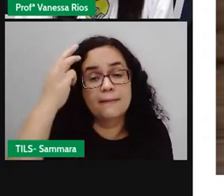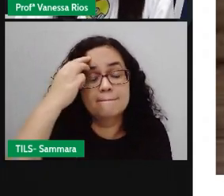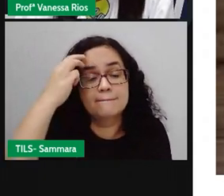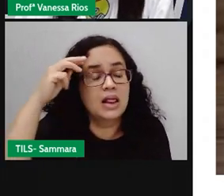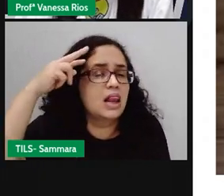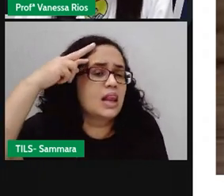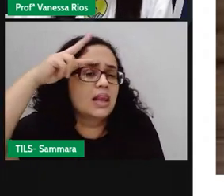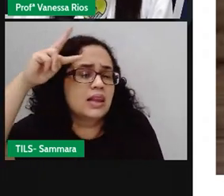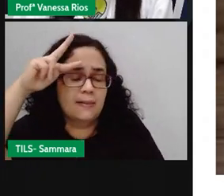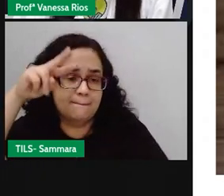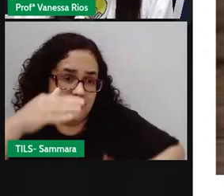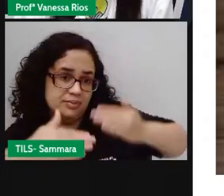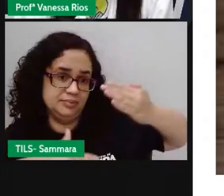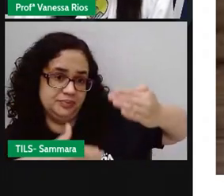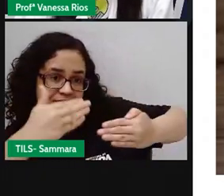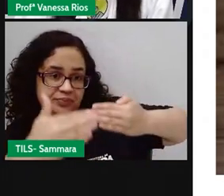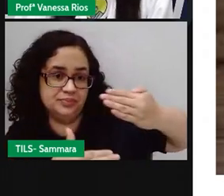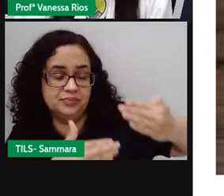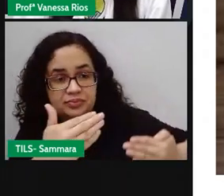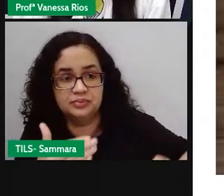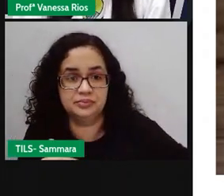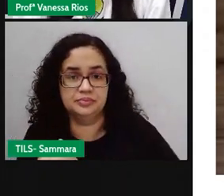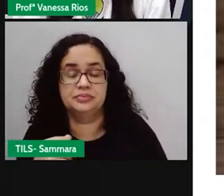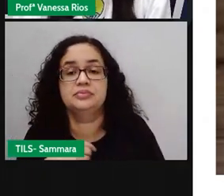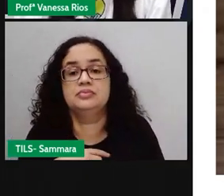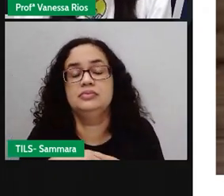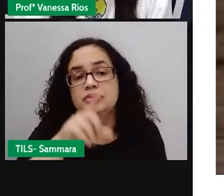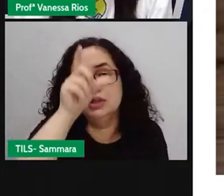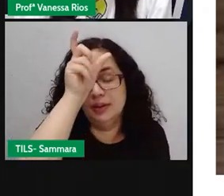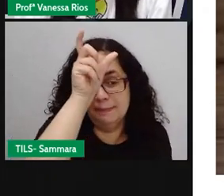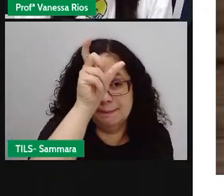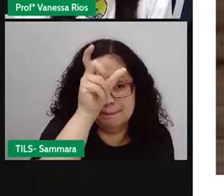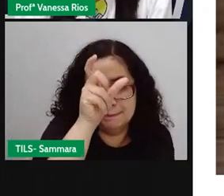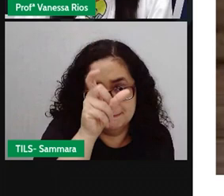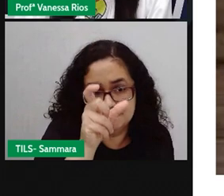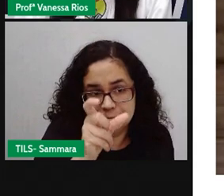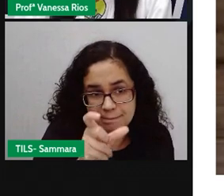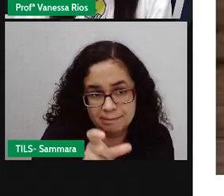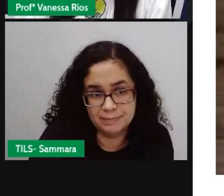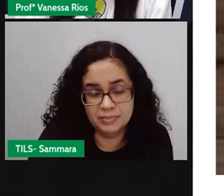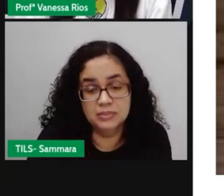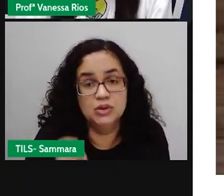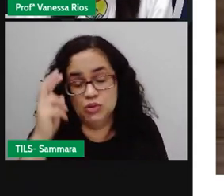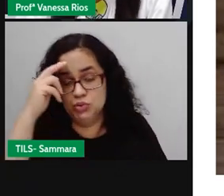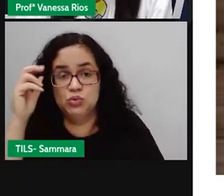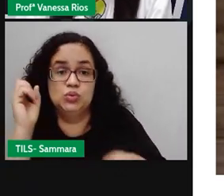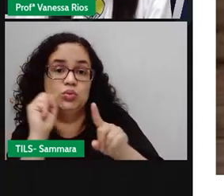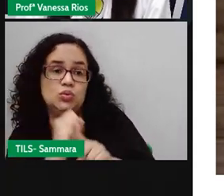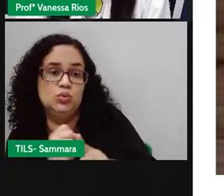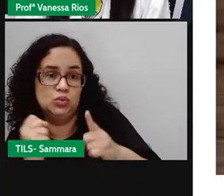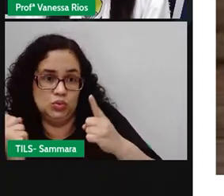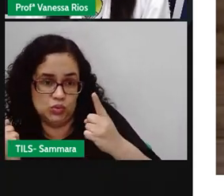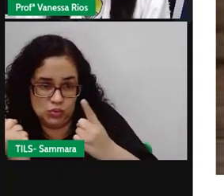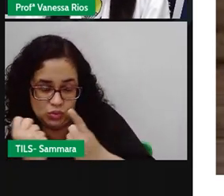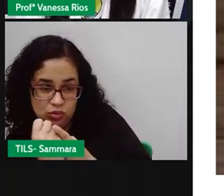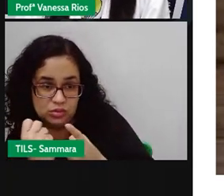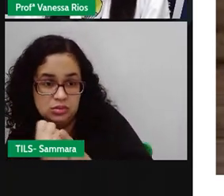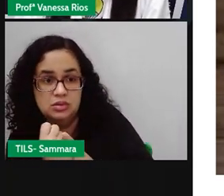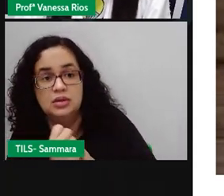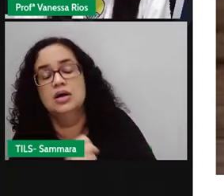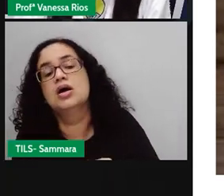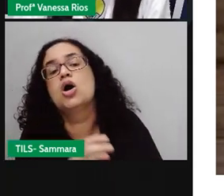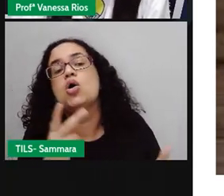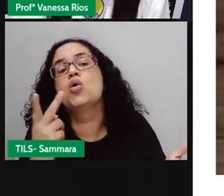nossas lembranças, seja as lembranças pessoais, ou seja, as nossas lembranças sociais, que são as coisas